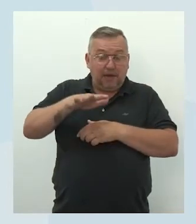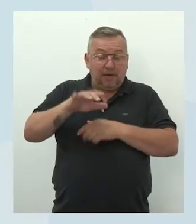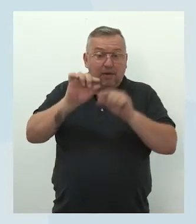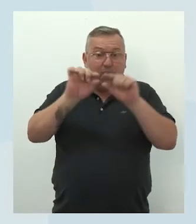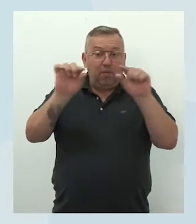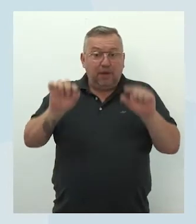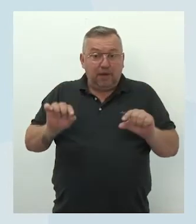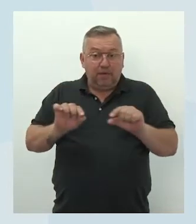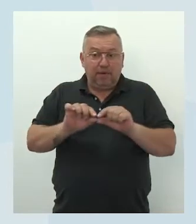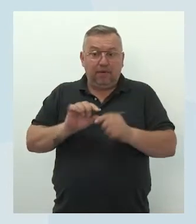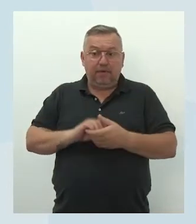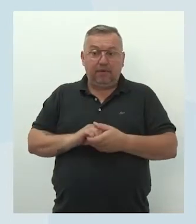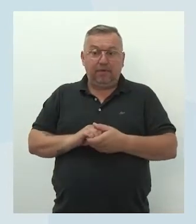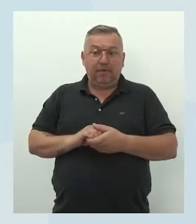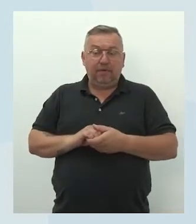perímetro?